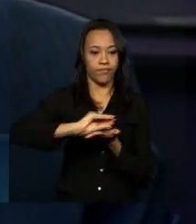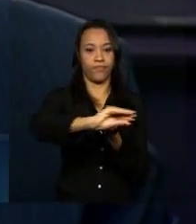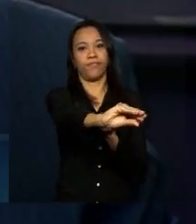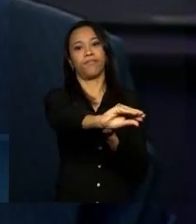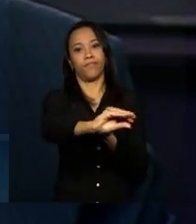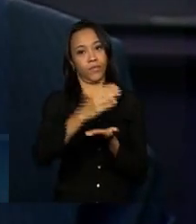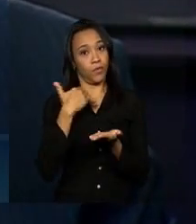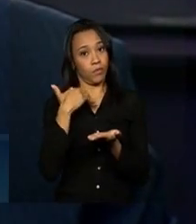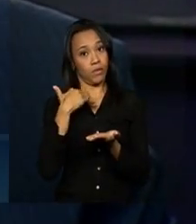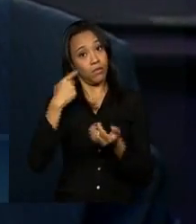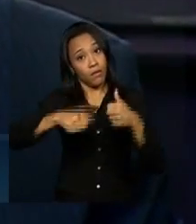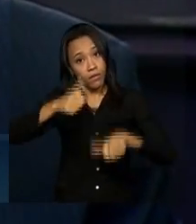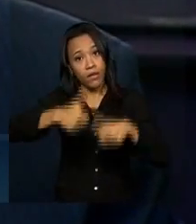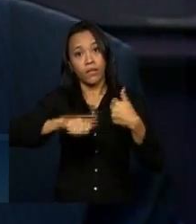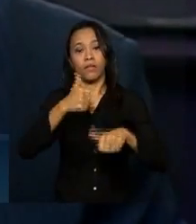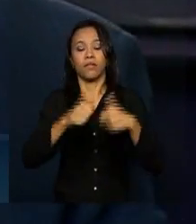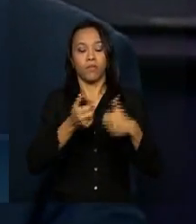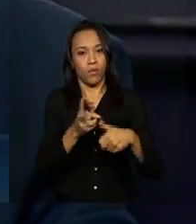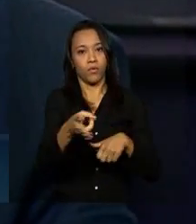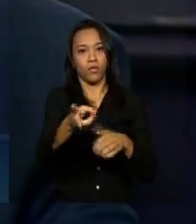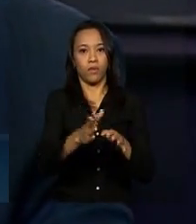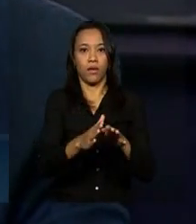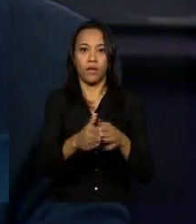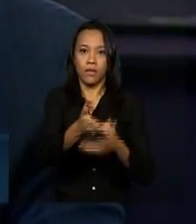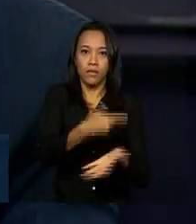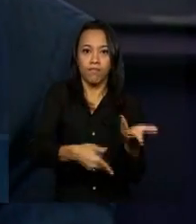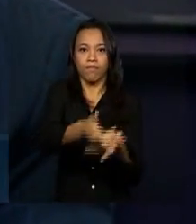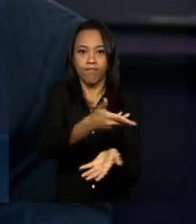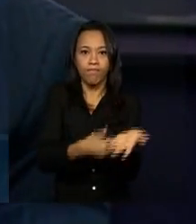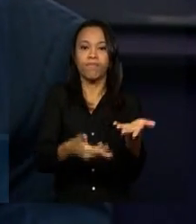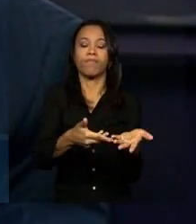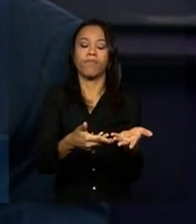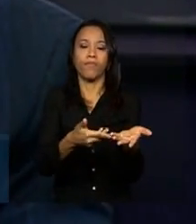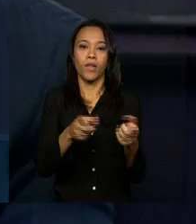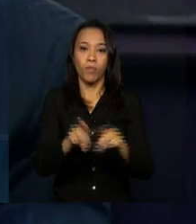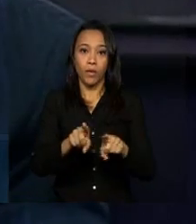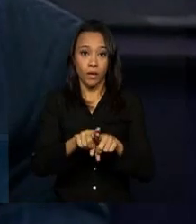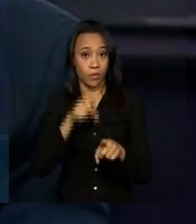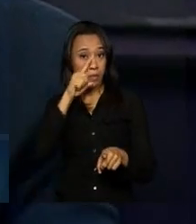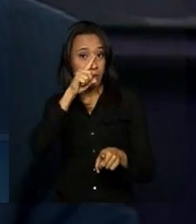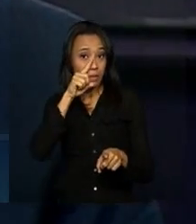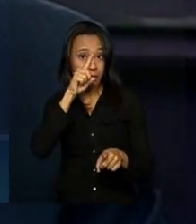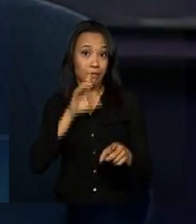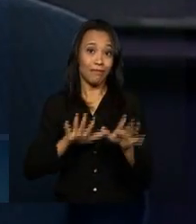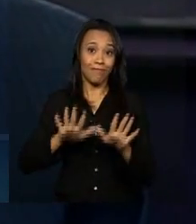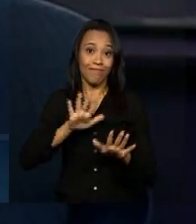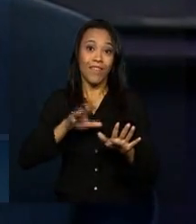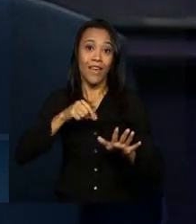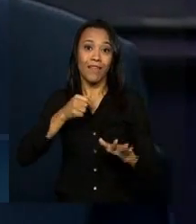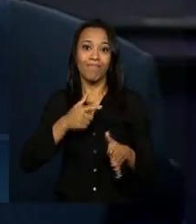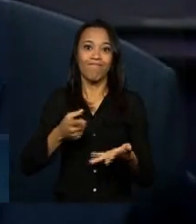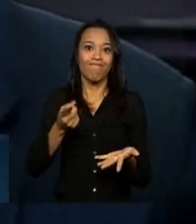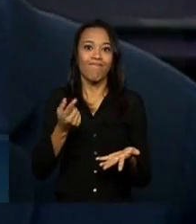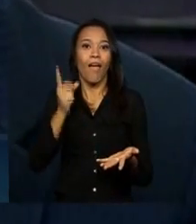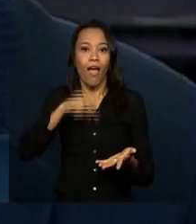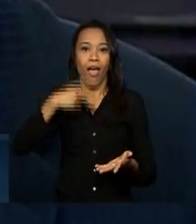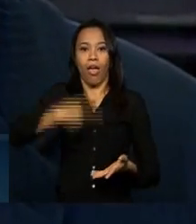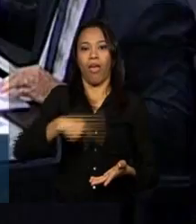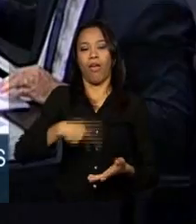efetivamente a continuar a operar visto que o risco da operação acaba sendo do próprio